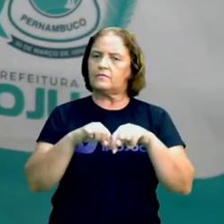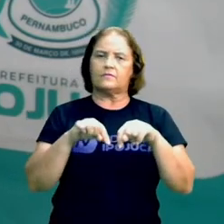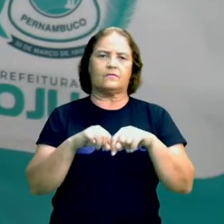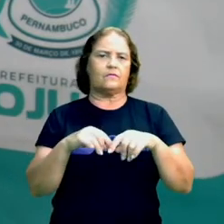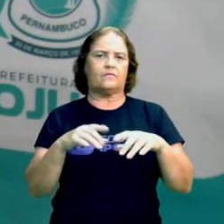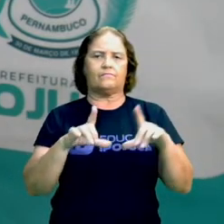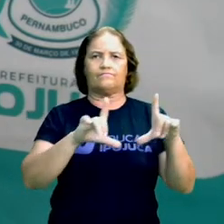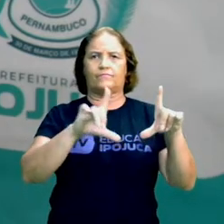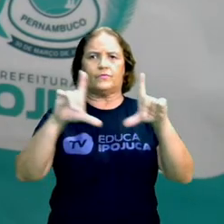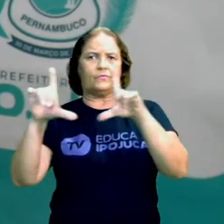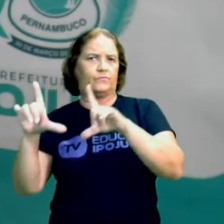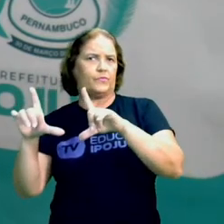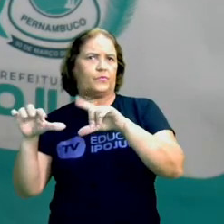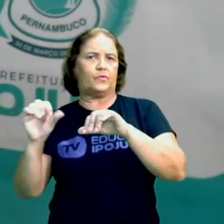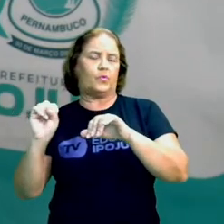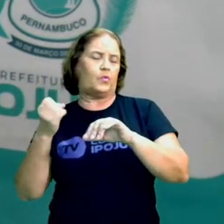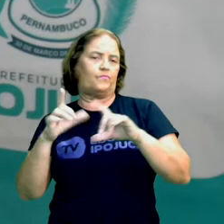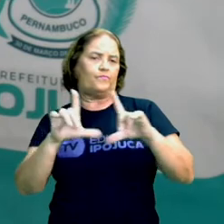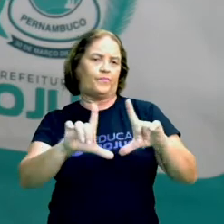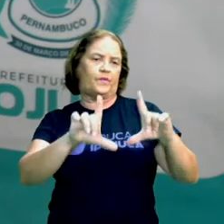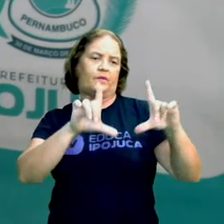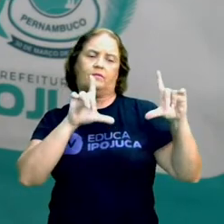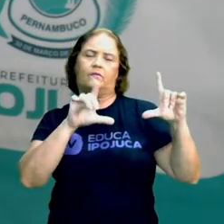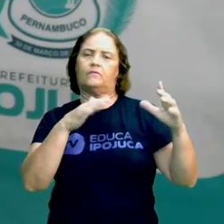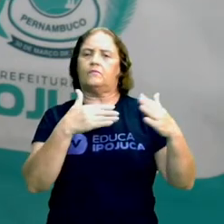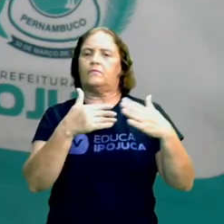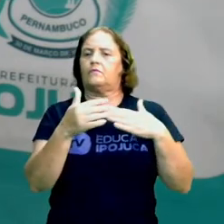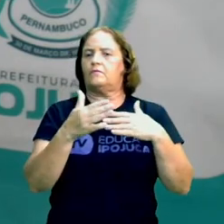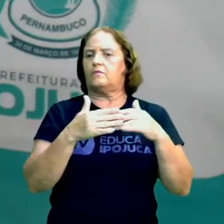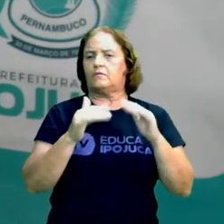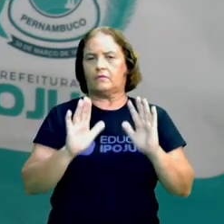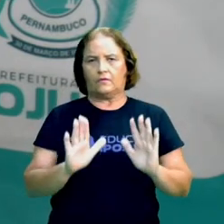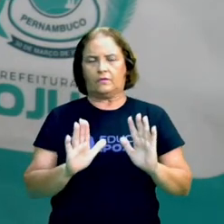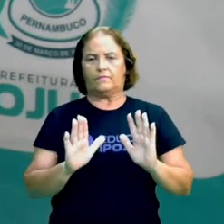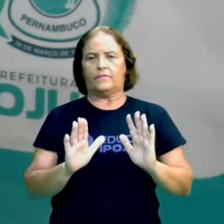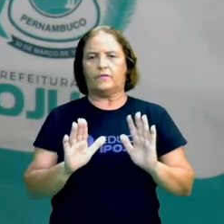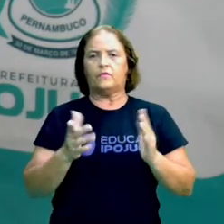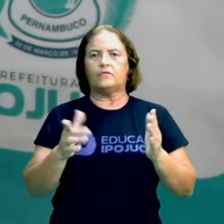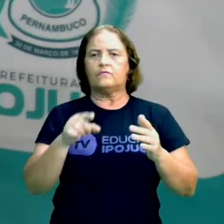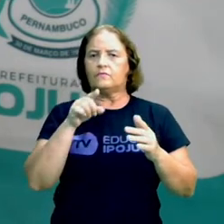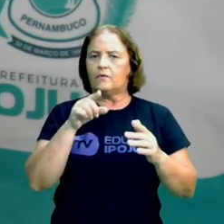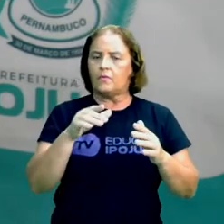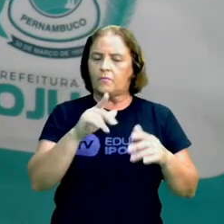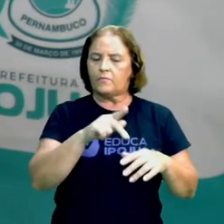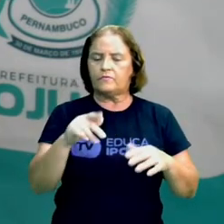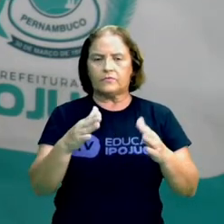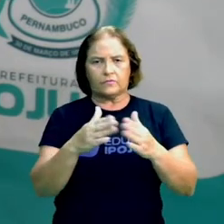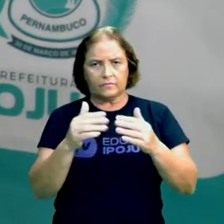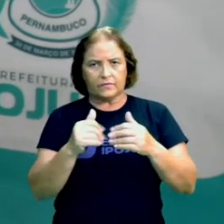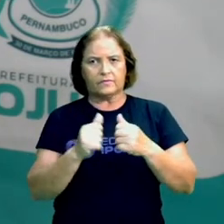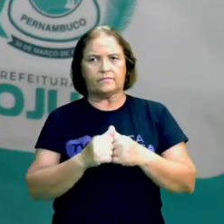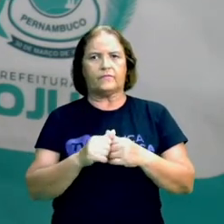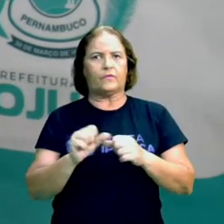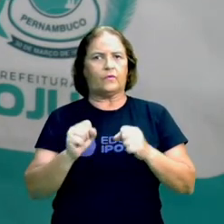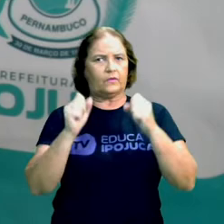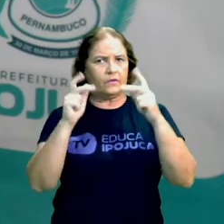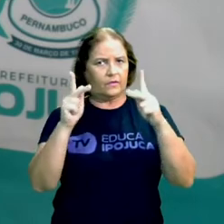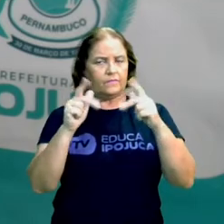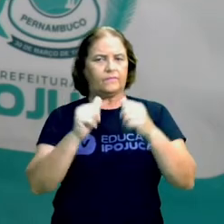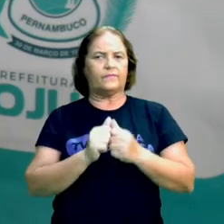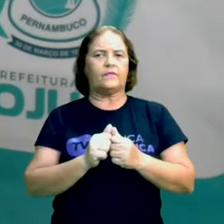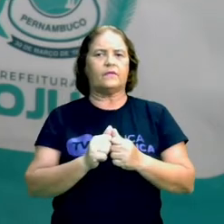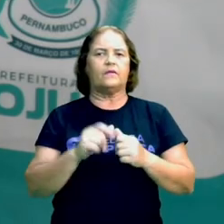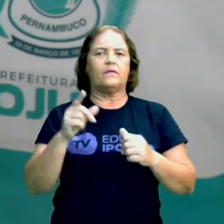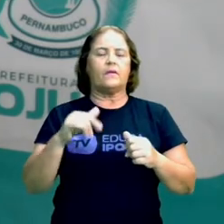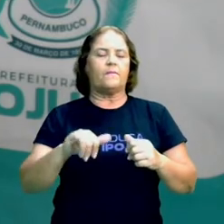Vocês que vão aí ver a melhor forma quando forem solicitados a fazer um trabalho desse tipo, ok? Sigam esses passos.